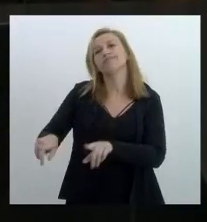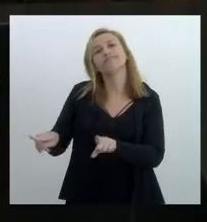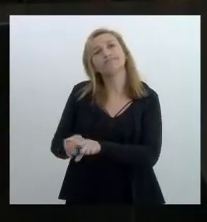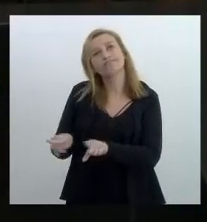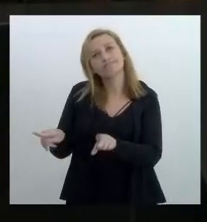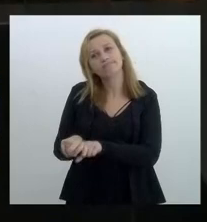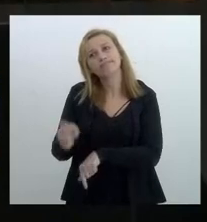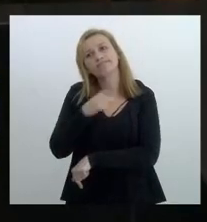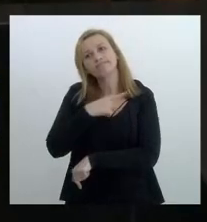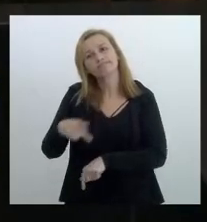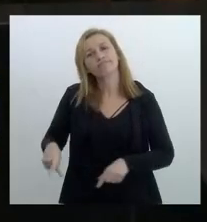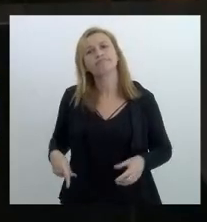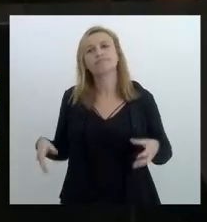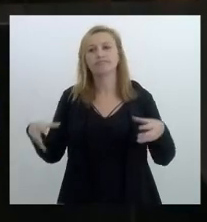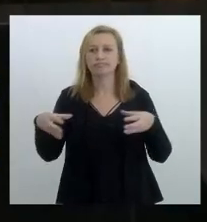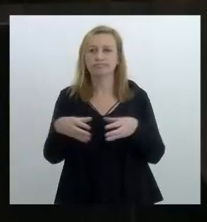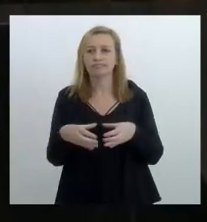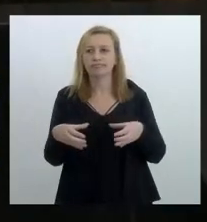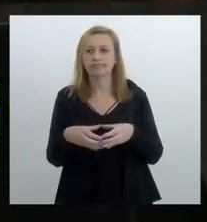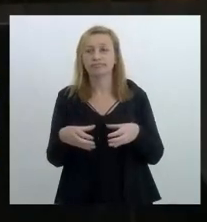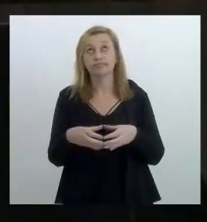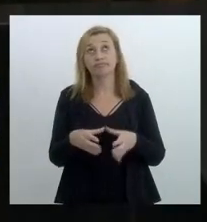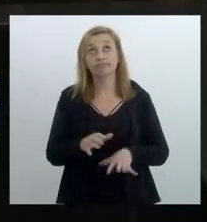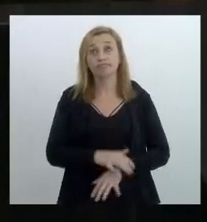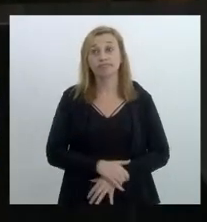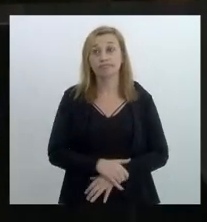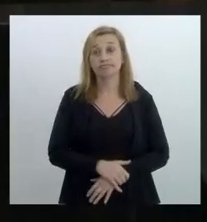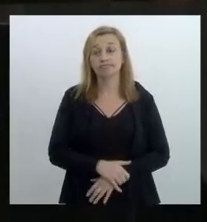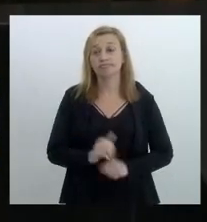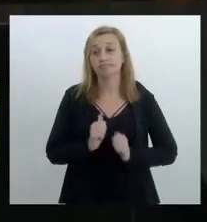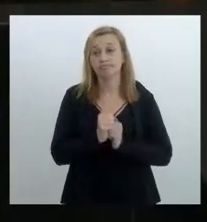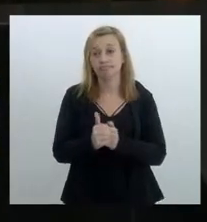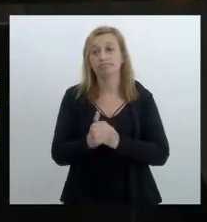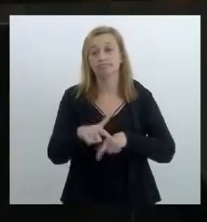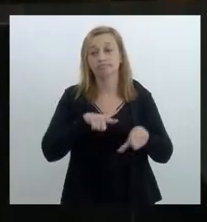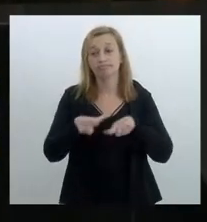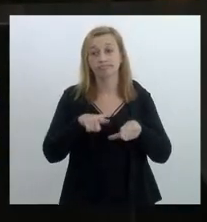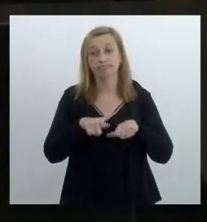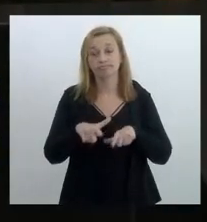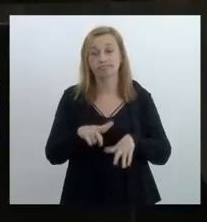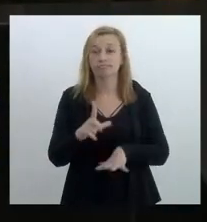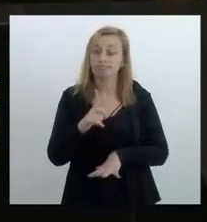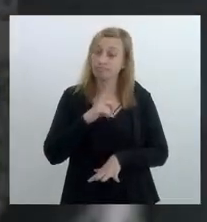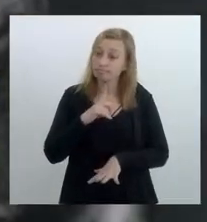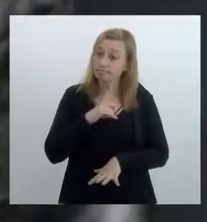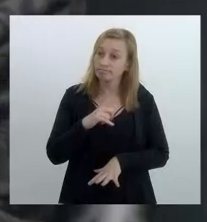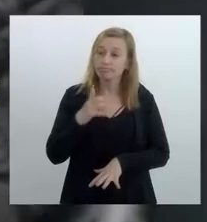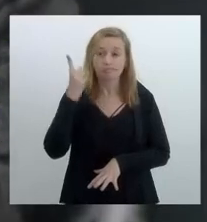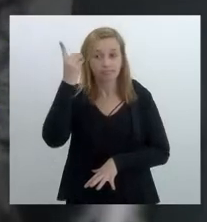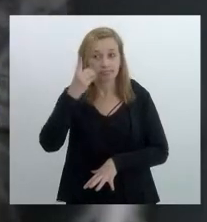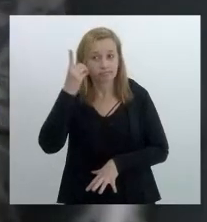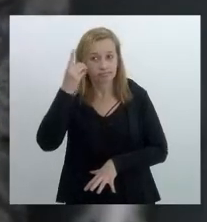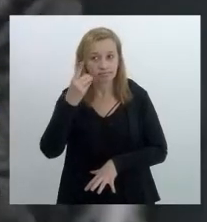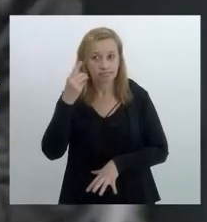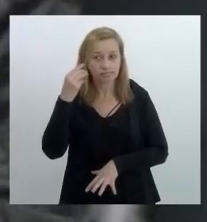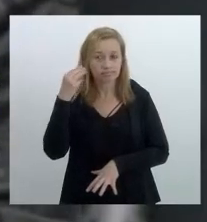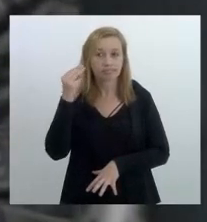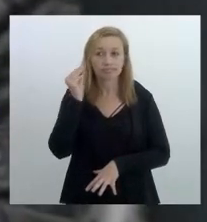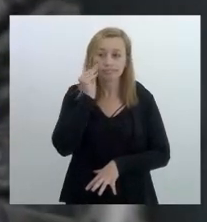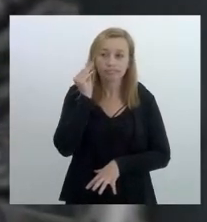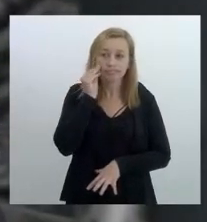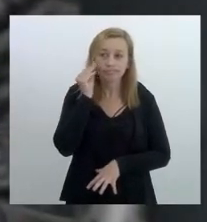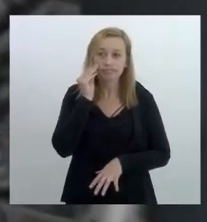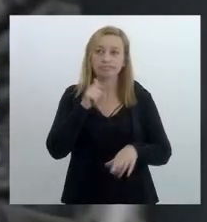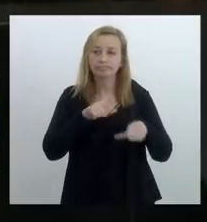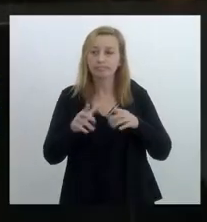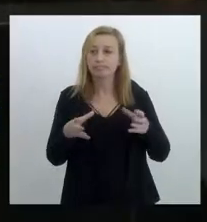presidentas de comissões da Assembleia Legislativa para acompanhar os trabalhos. Temos a deputada Mônica, que é presidenta da